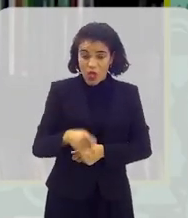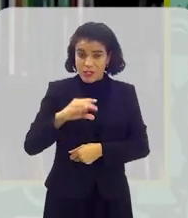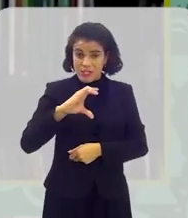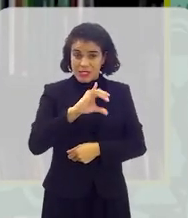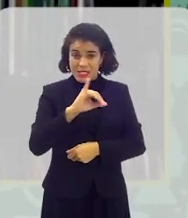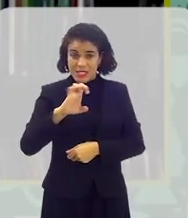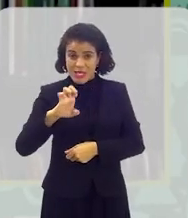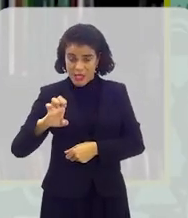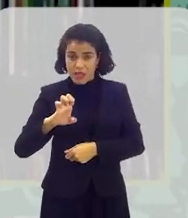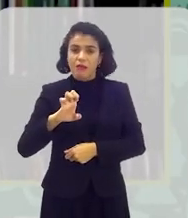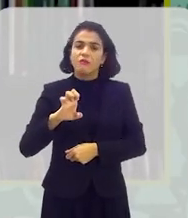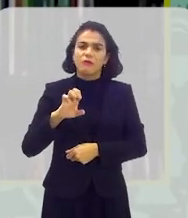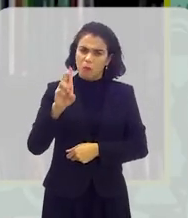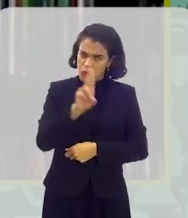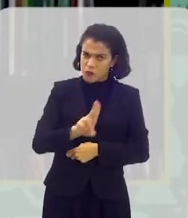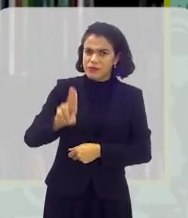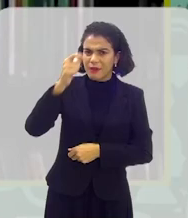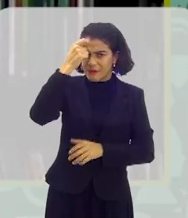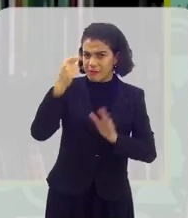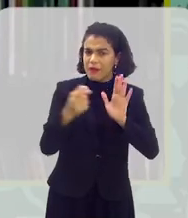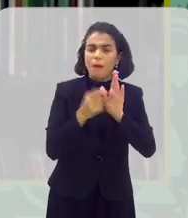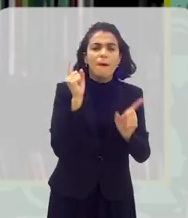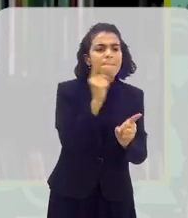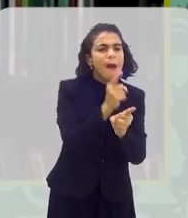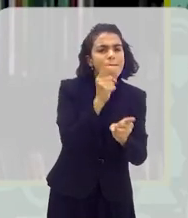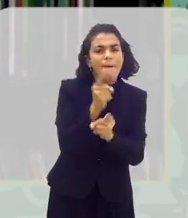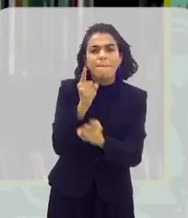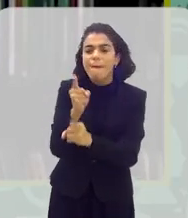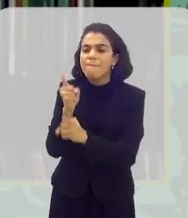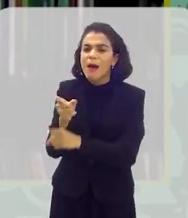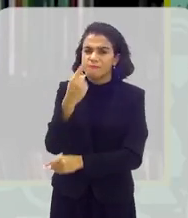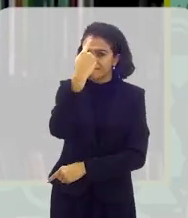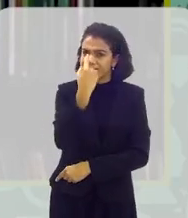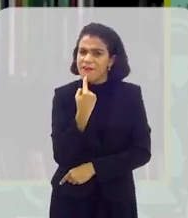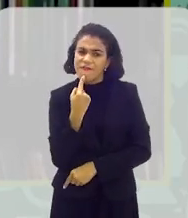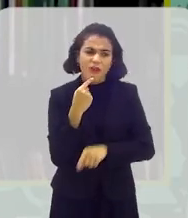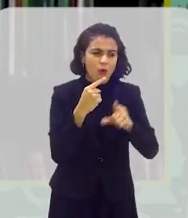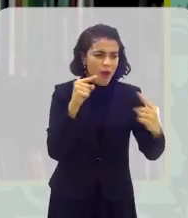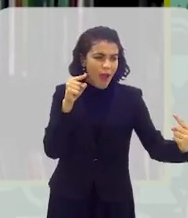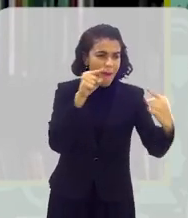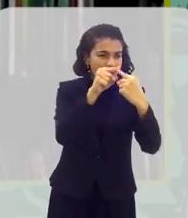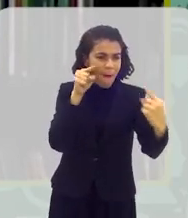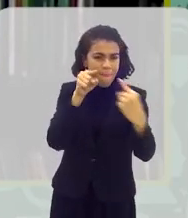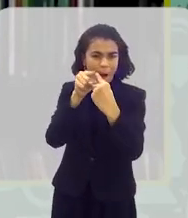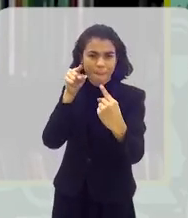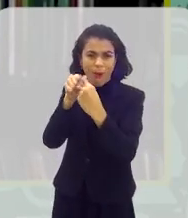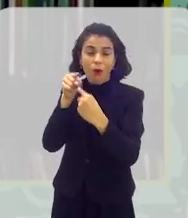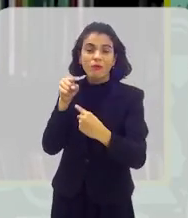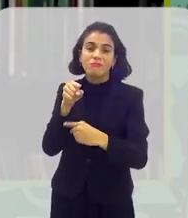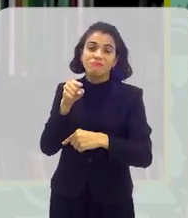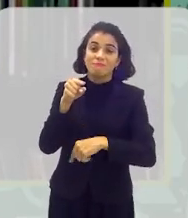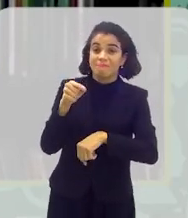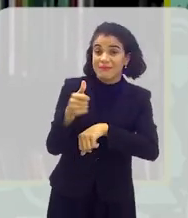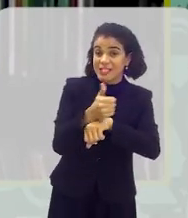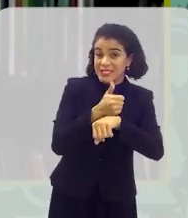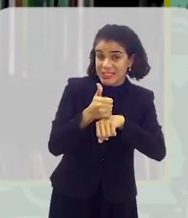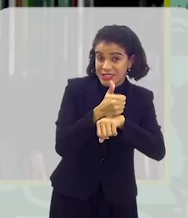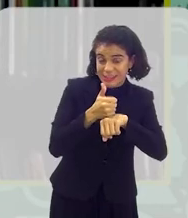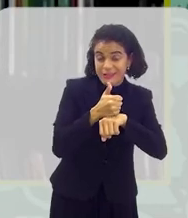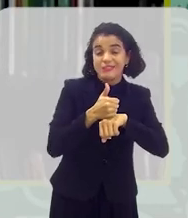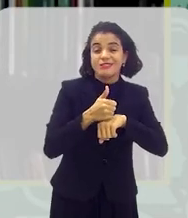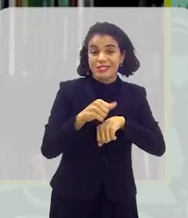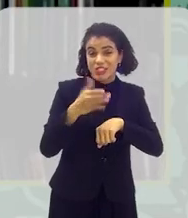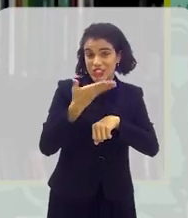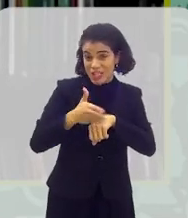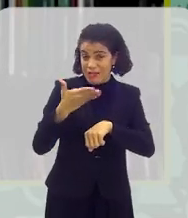utilizar a inteligência artificial para identificar o melhor candidato para as oportunidades de estágio e de